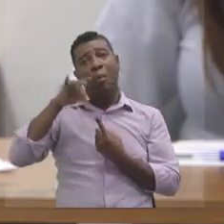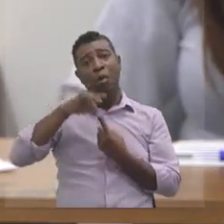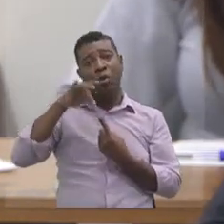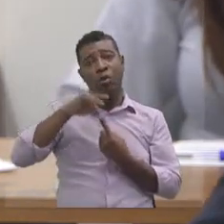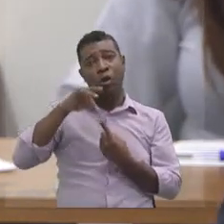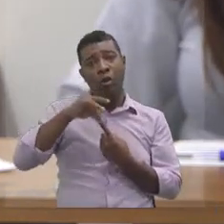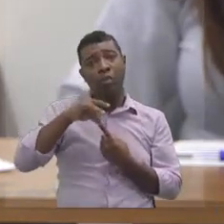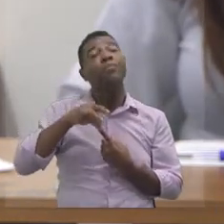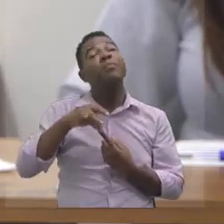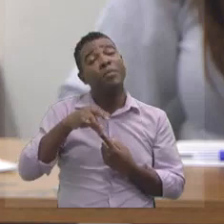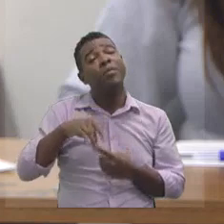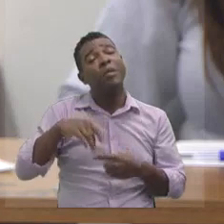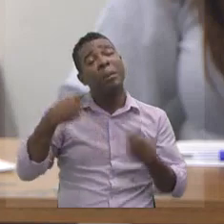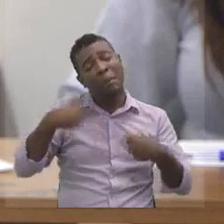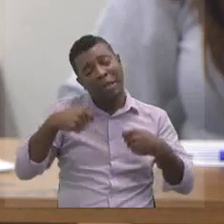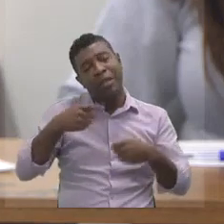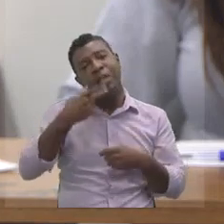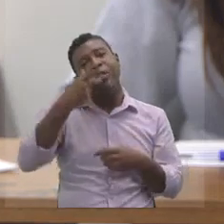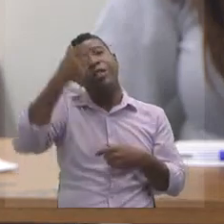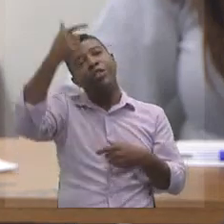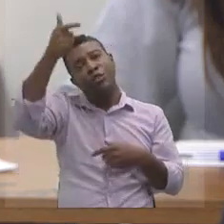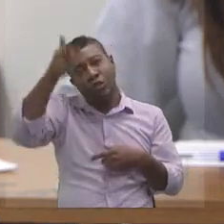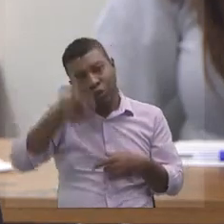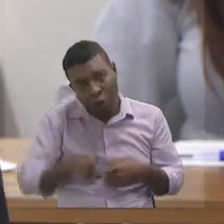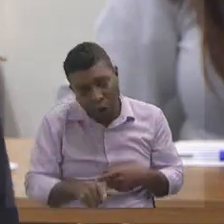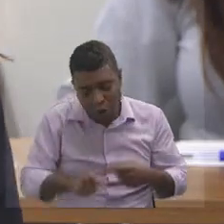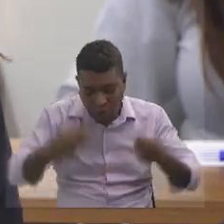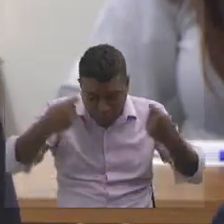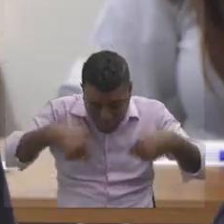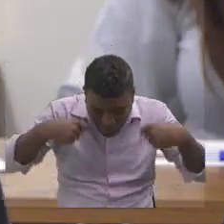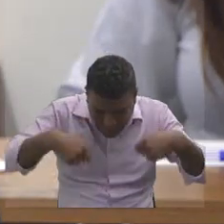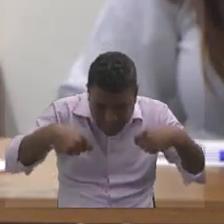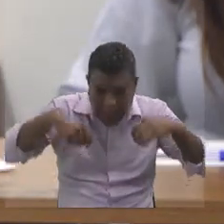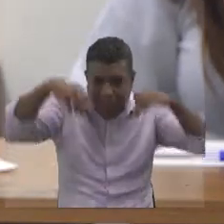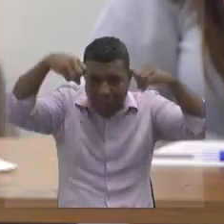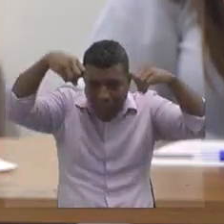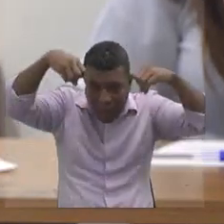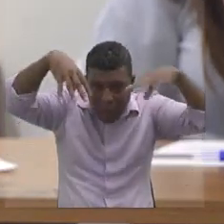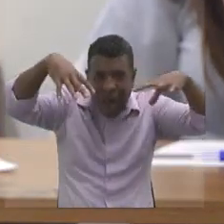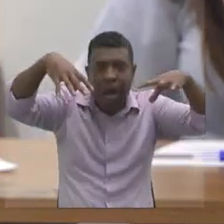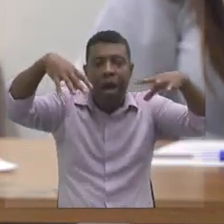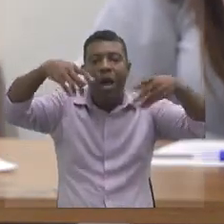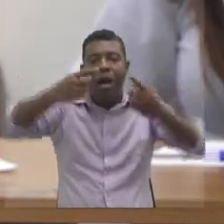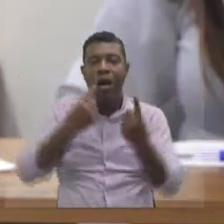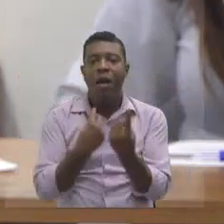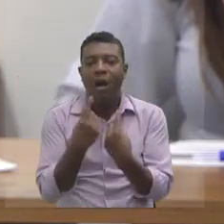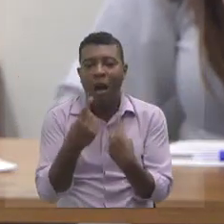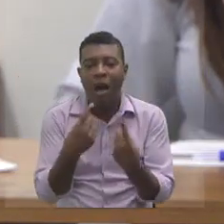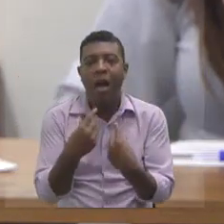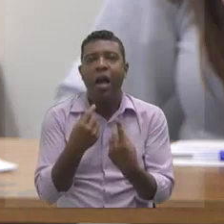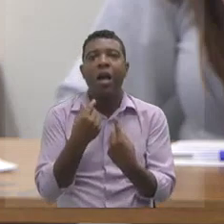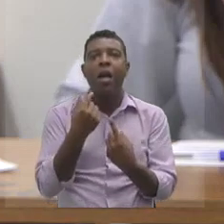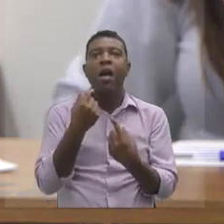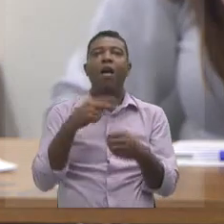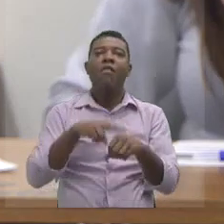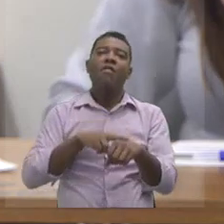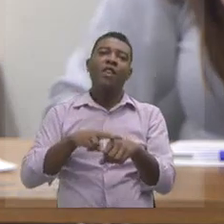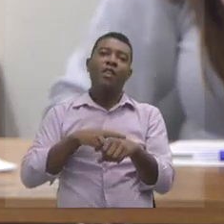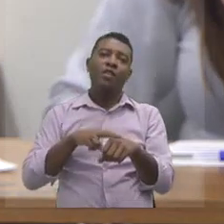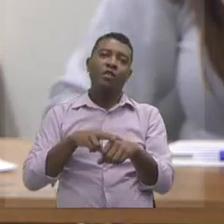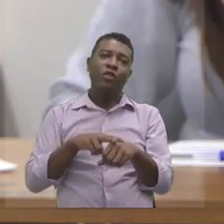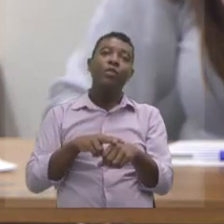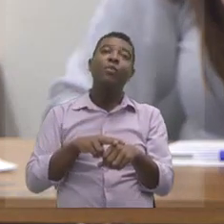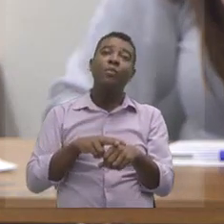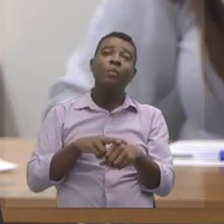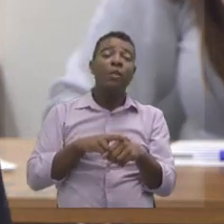reafirmar que mais uma vez a necessidade de iluminação da linha verde não diferente a mg424 já foi feita